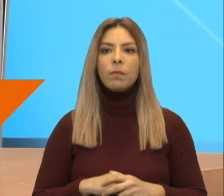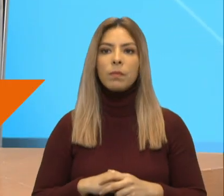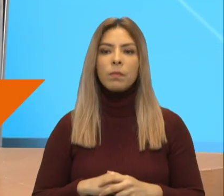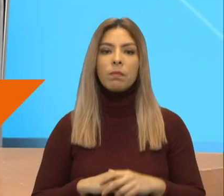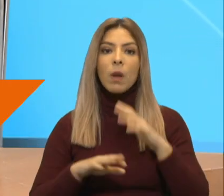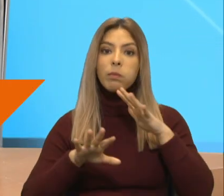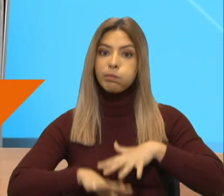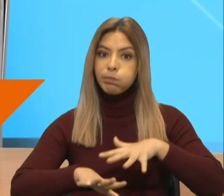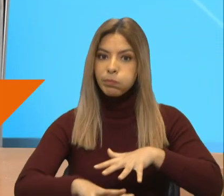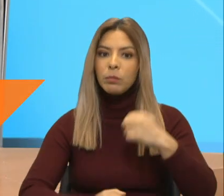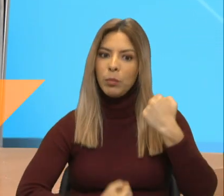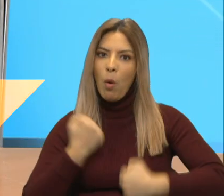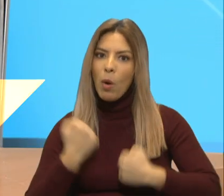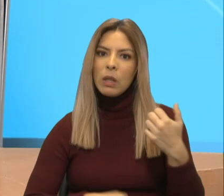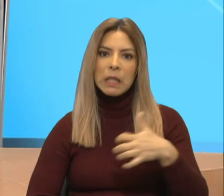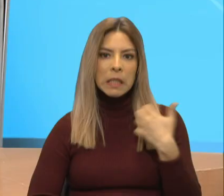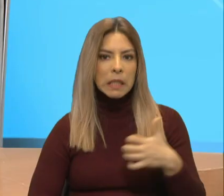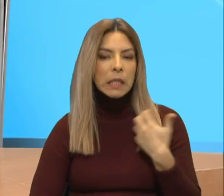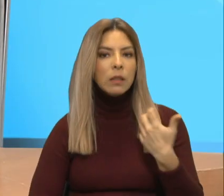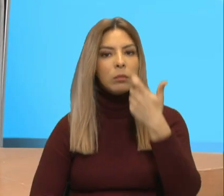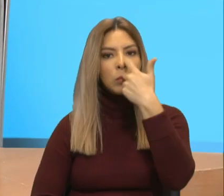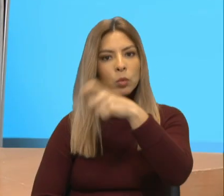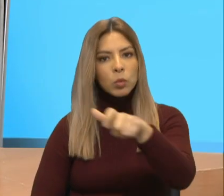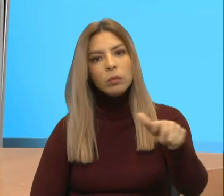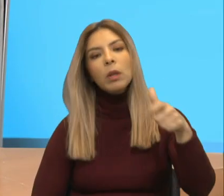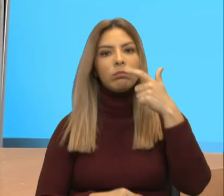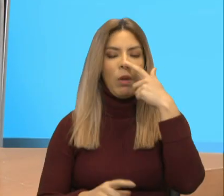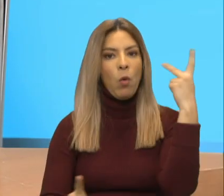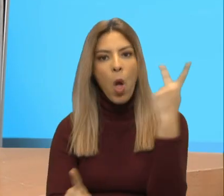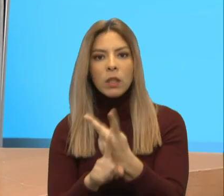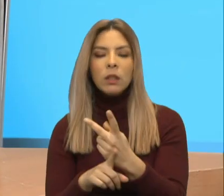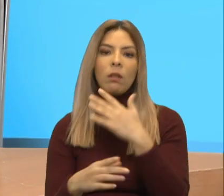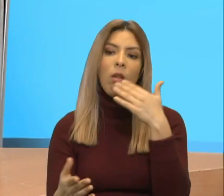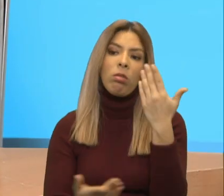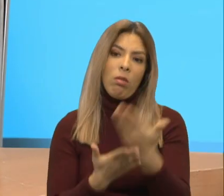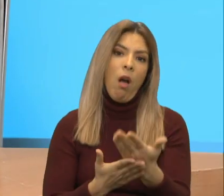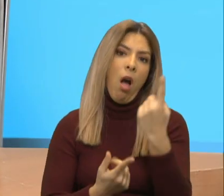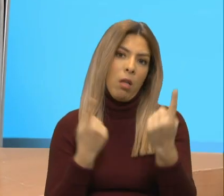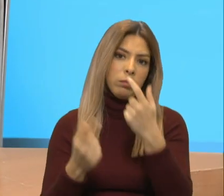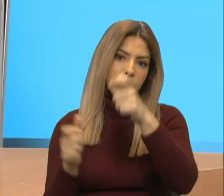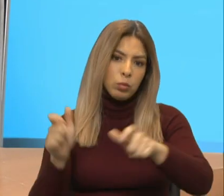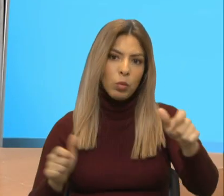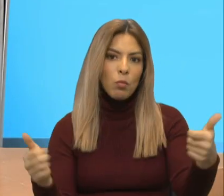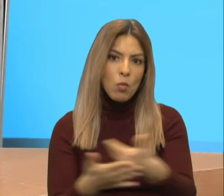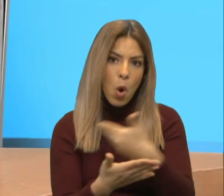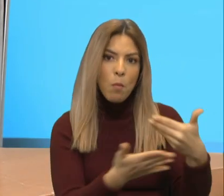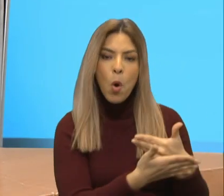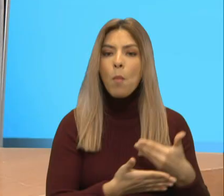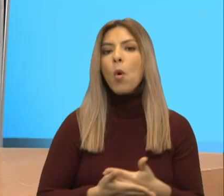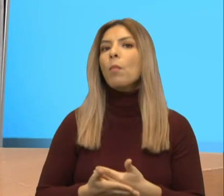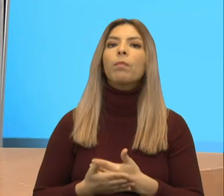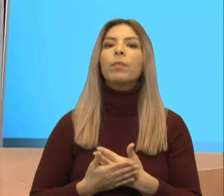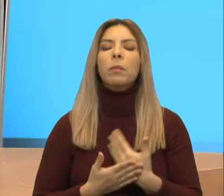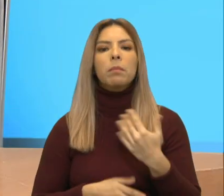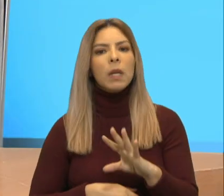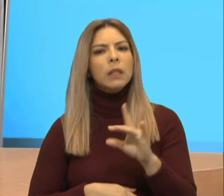manifestações, onde infelizmente houve também violência, causou mortes, sofrimento. Associado a isso temos também uma situação